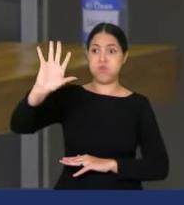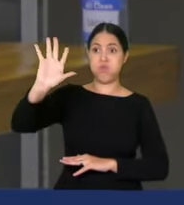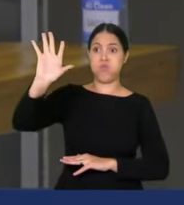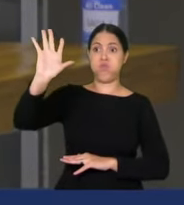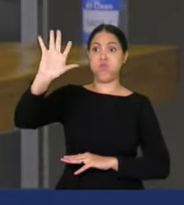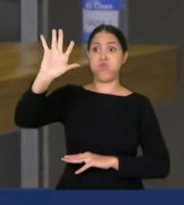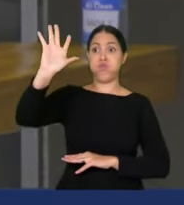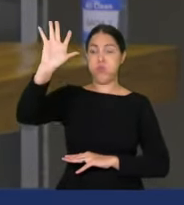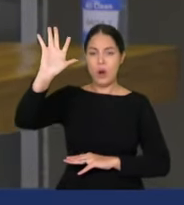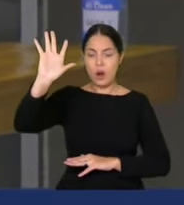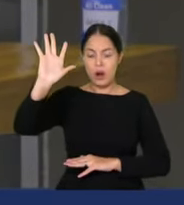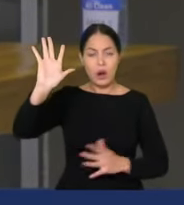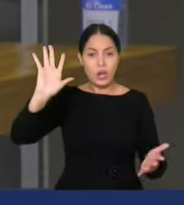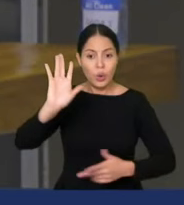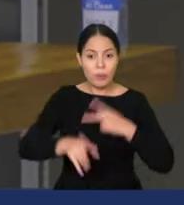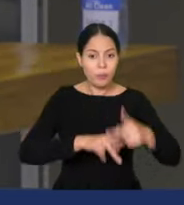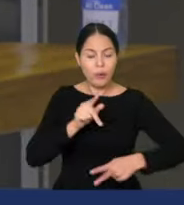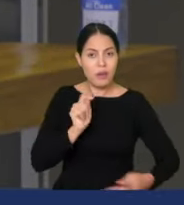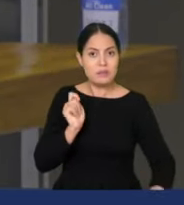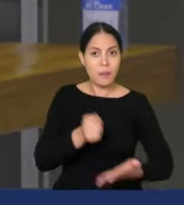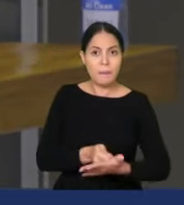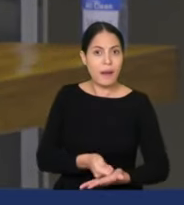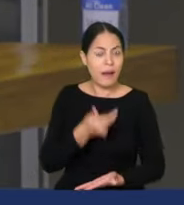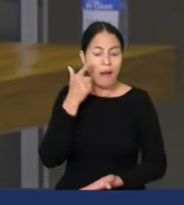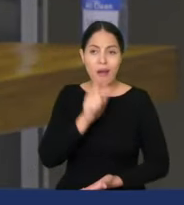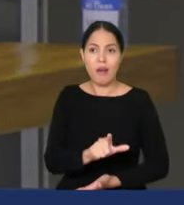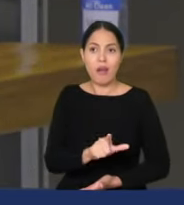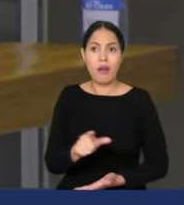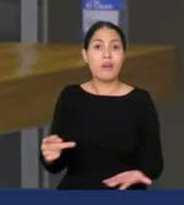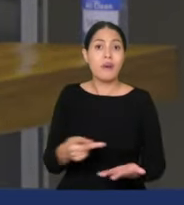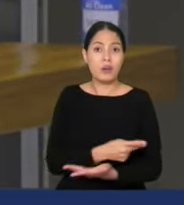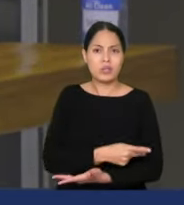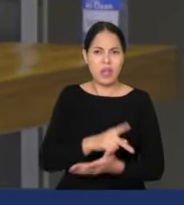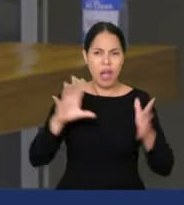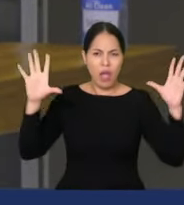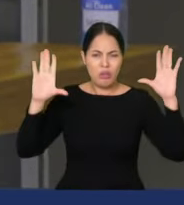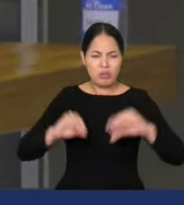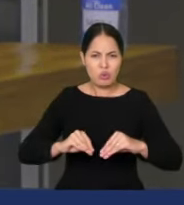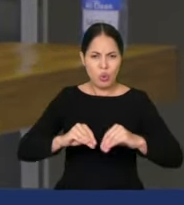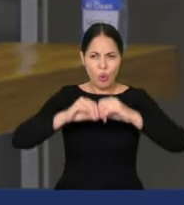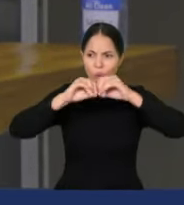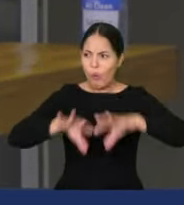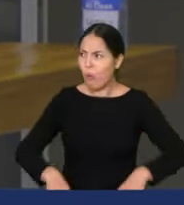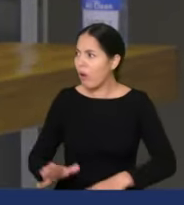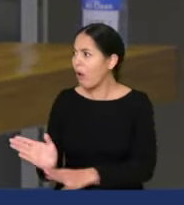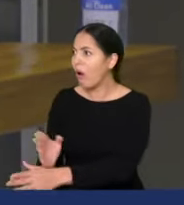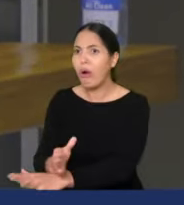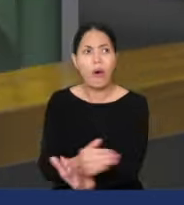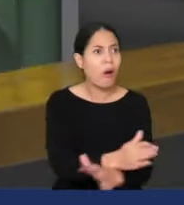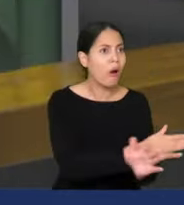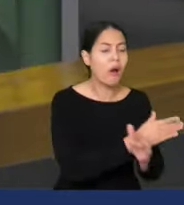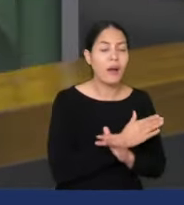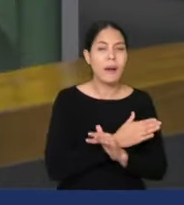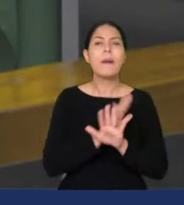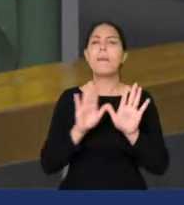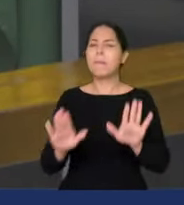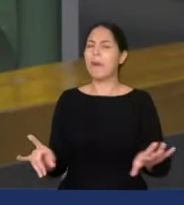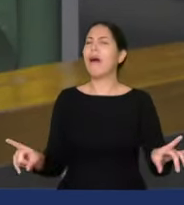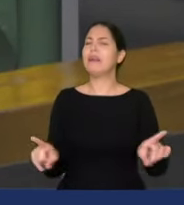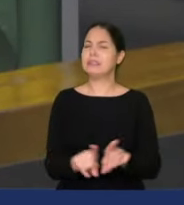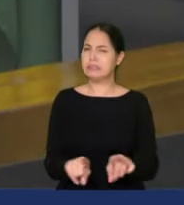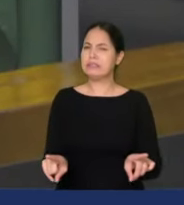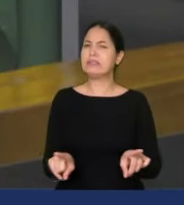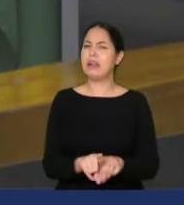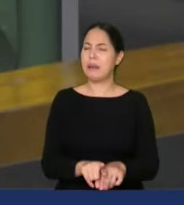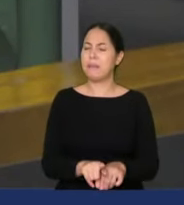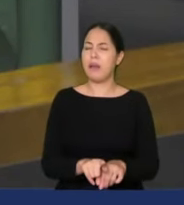precisam se alimentar. Então, a gente está ficando no escuro, não só no escuro de não saber para onde essas estatais estruturantes vão,